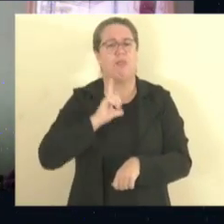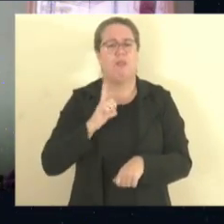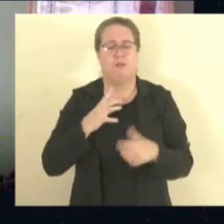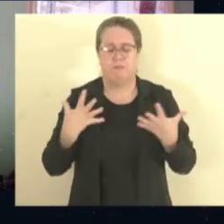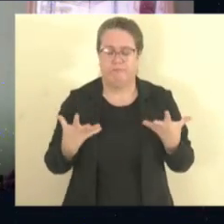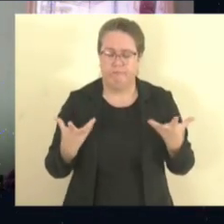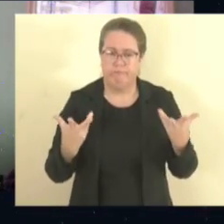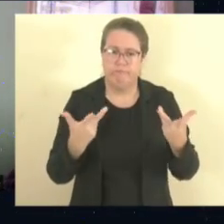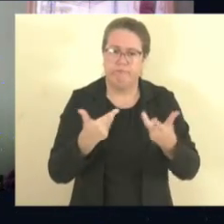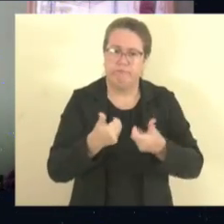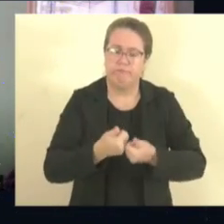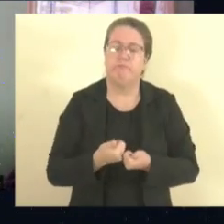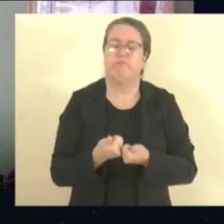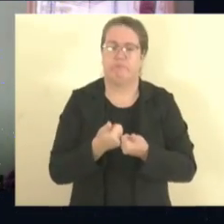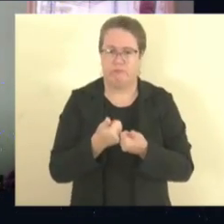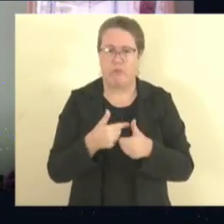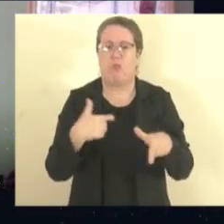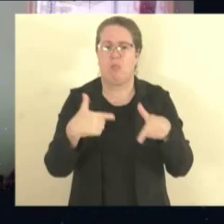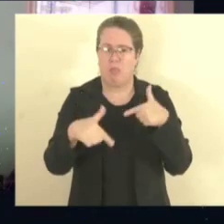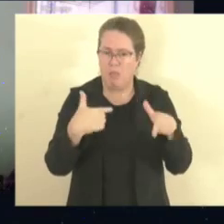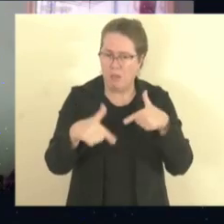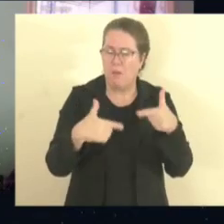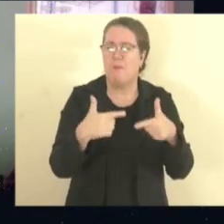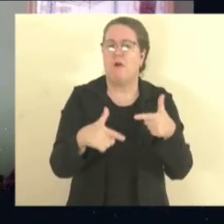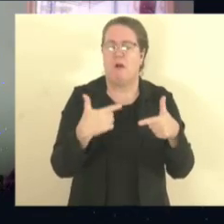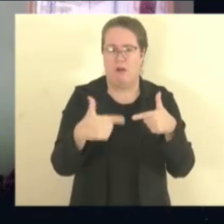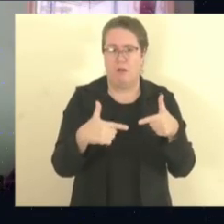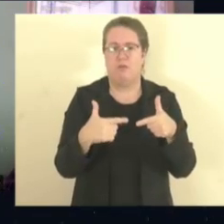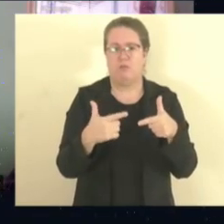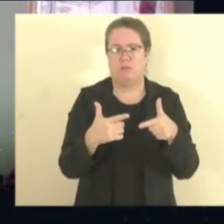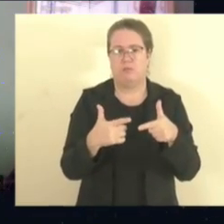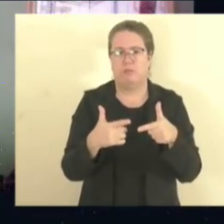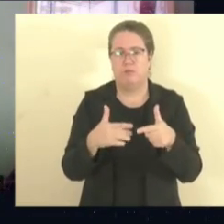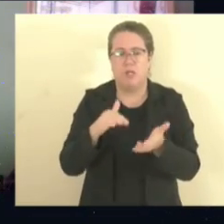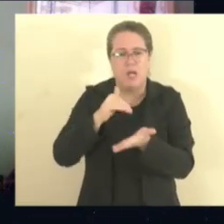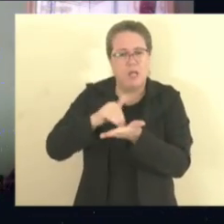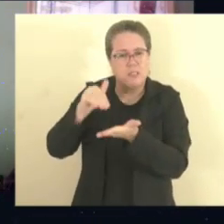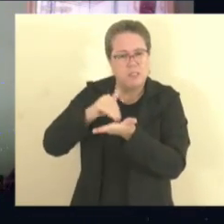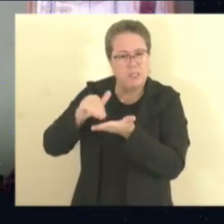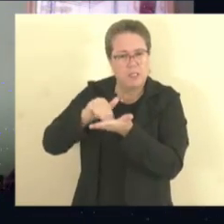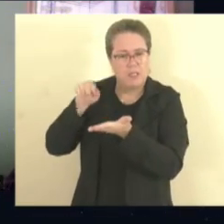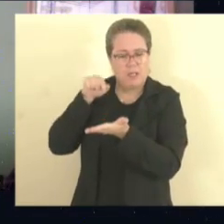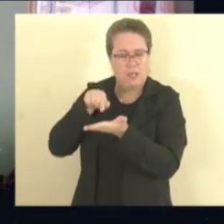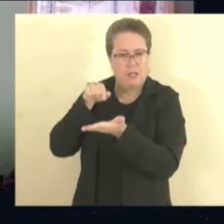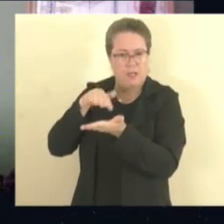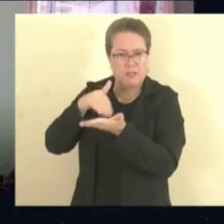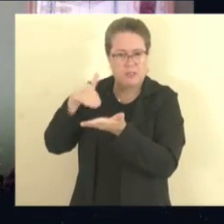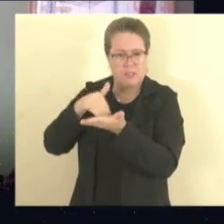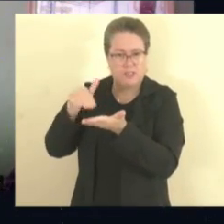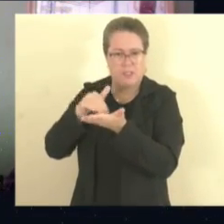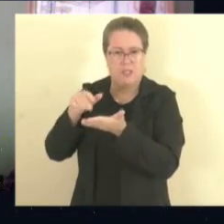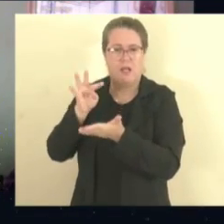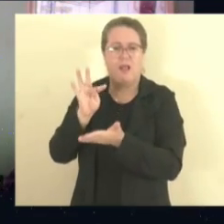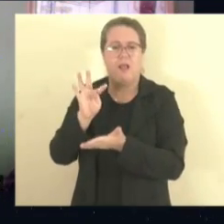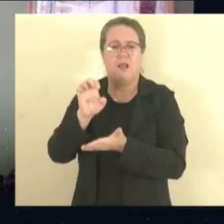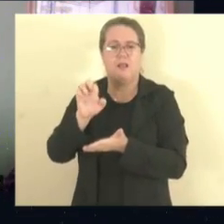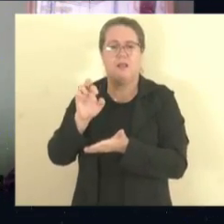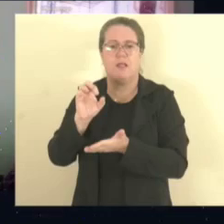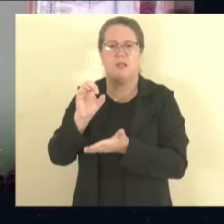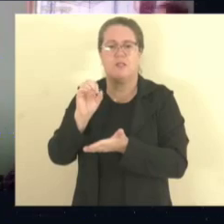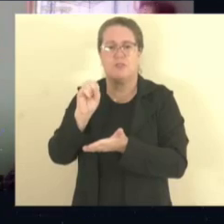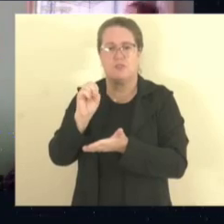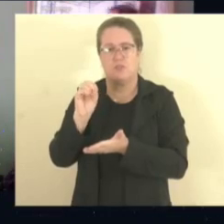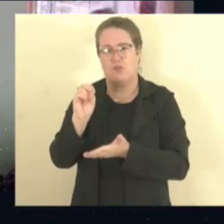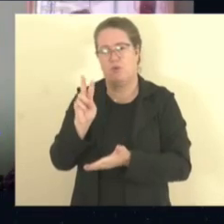capacidade de endividamento, conforme a avaliação da Secretaria do Tesouro Nacional, da CTN,